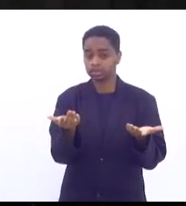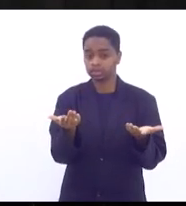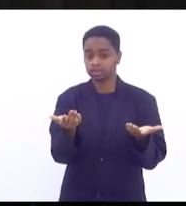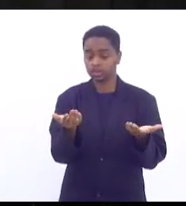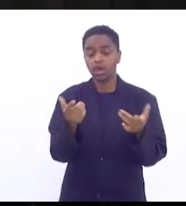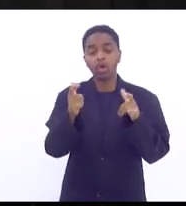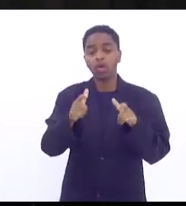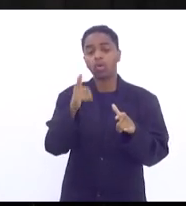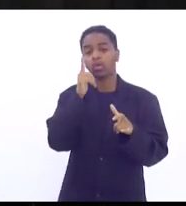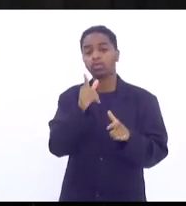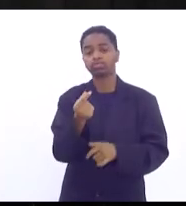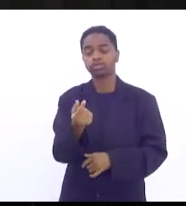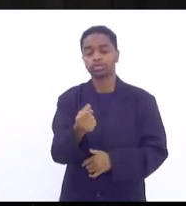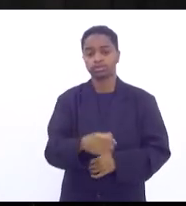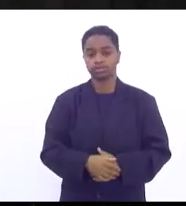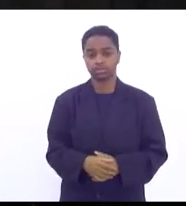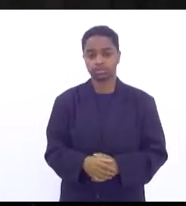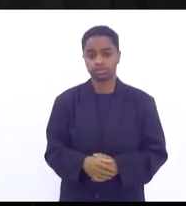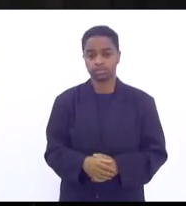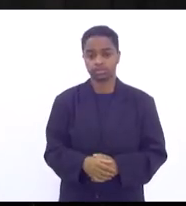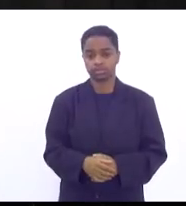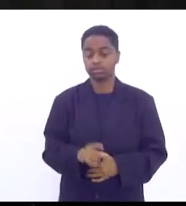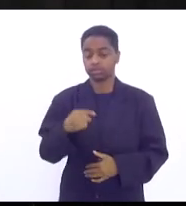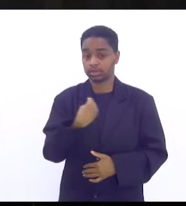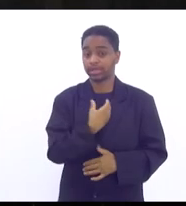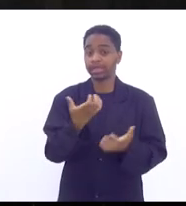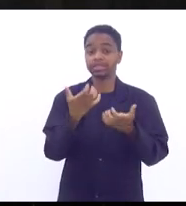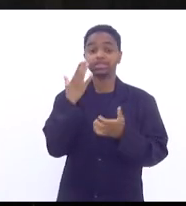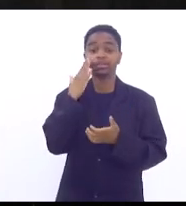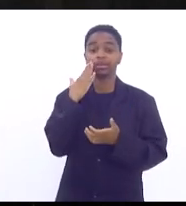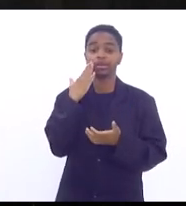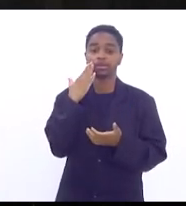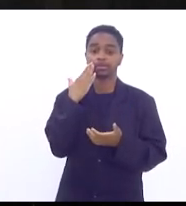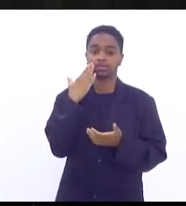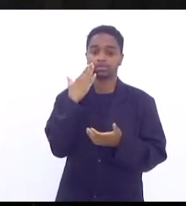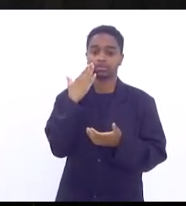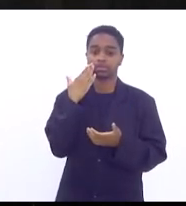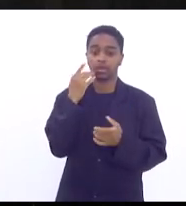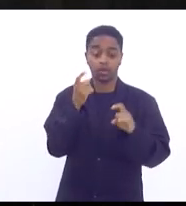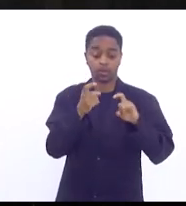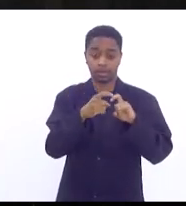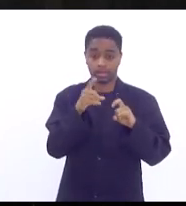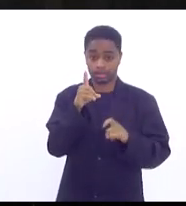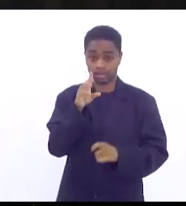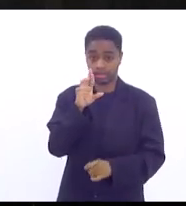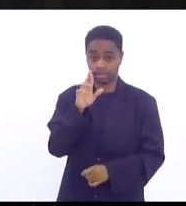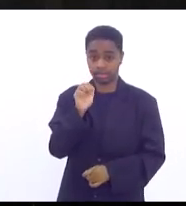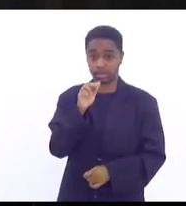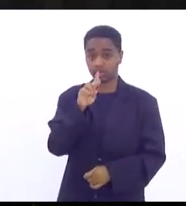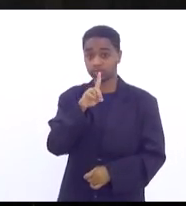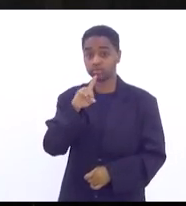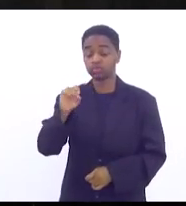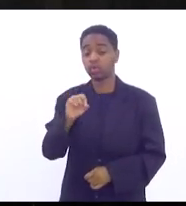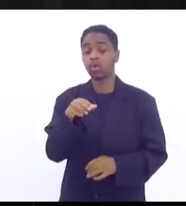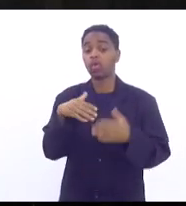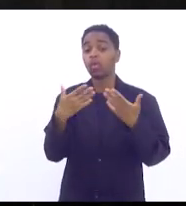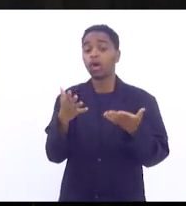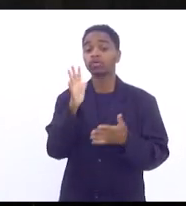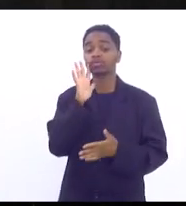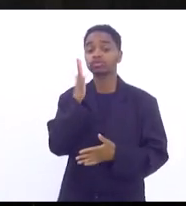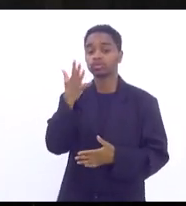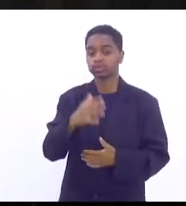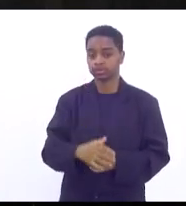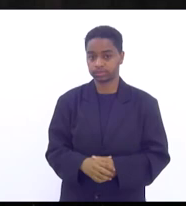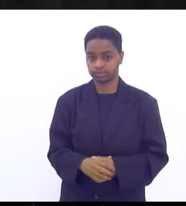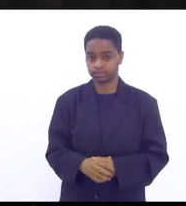esse recurso? É isso que a gente quer saber. Qual é, doutor Drauzio Varella, a alternativa?